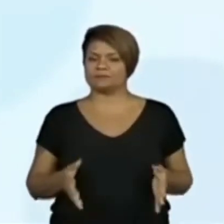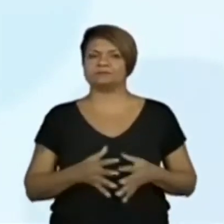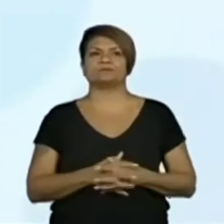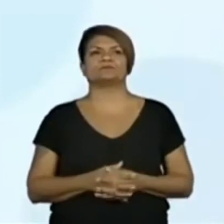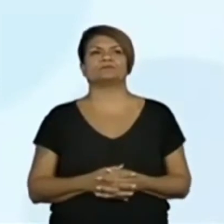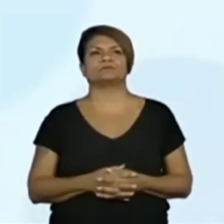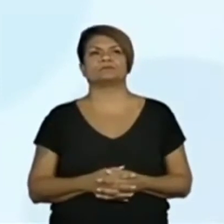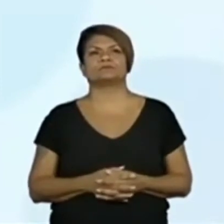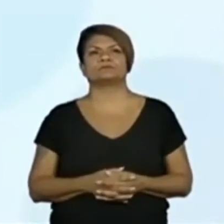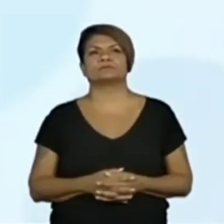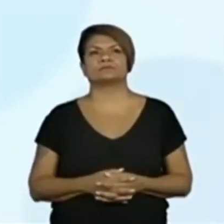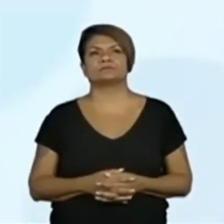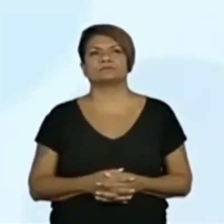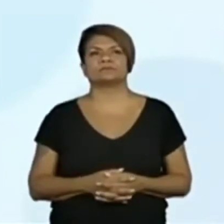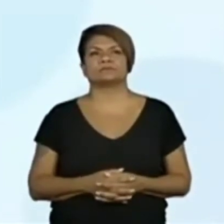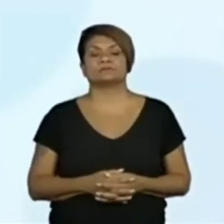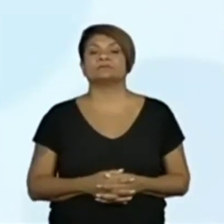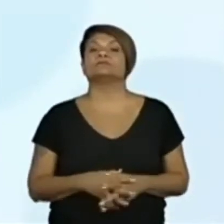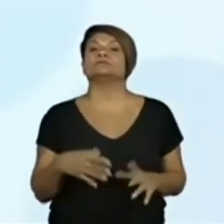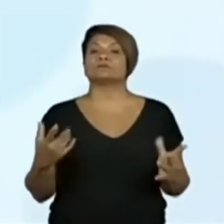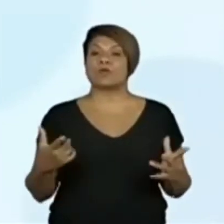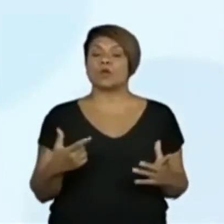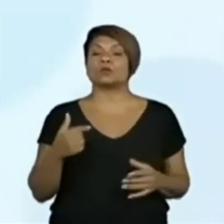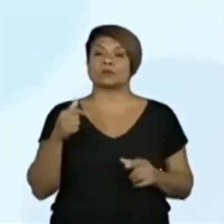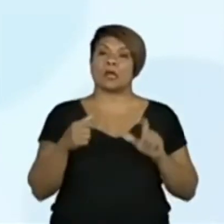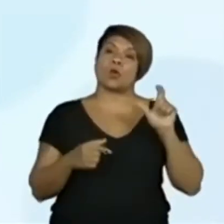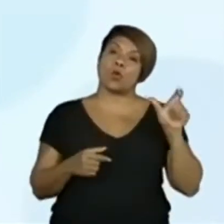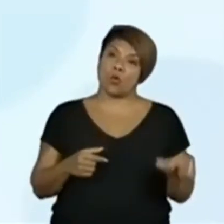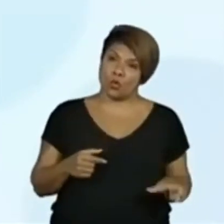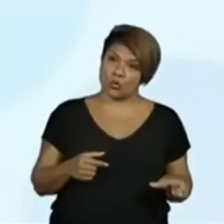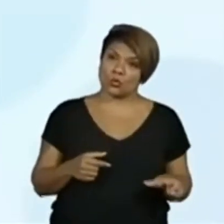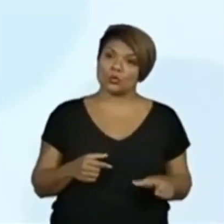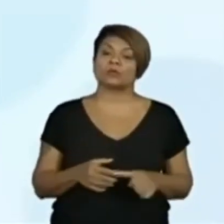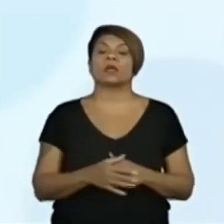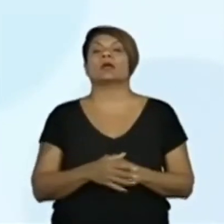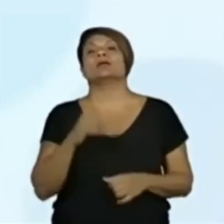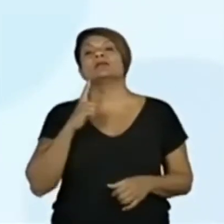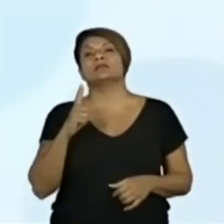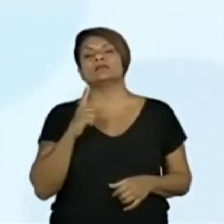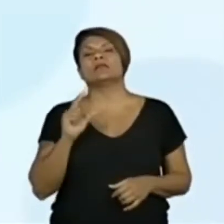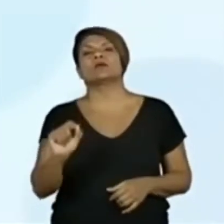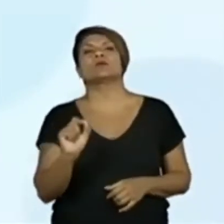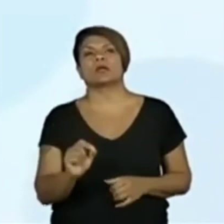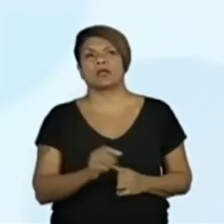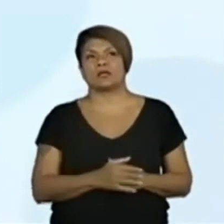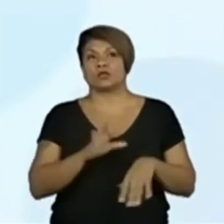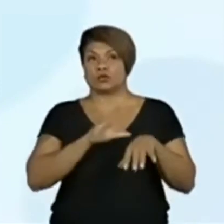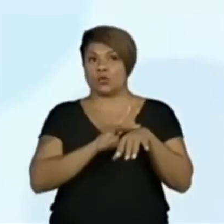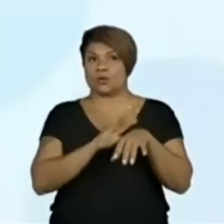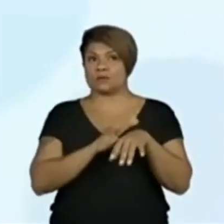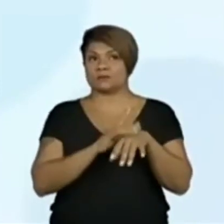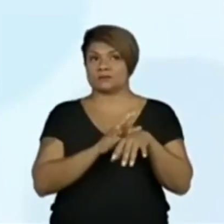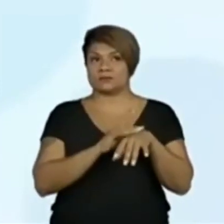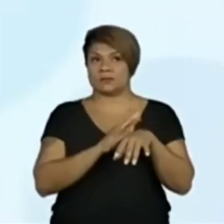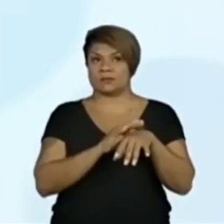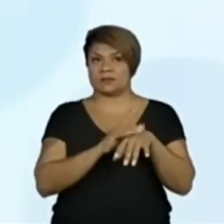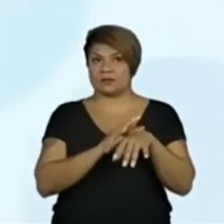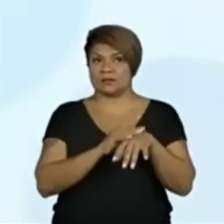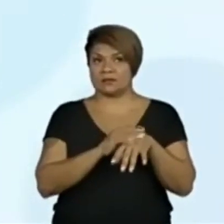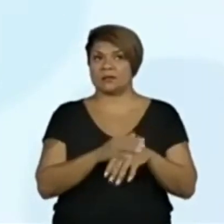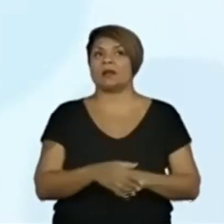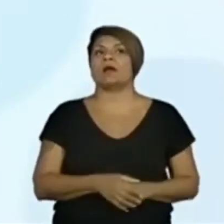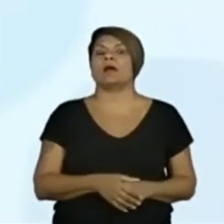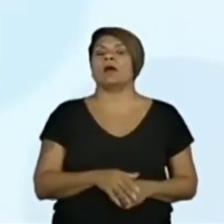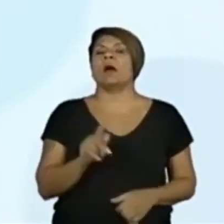aqui na primeira coluna, no cabeçalho, doença,